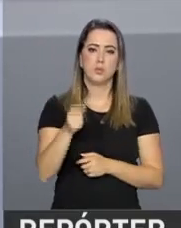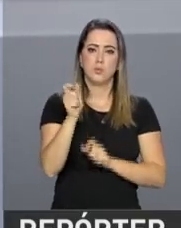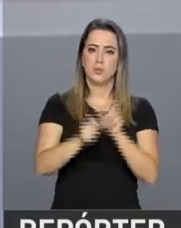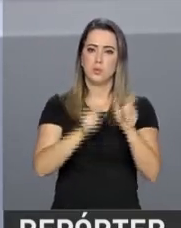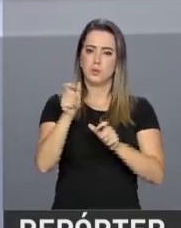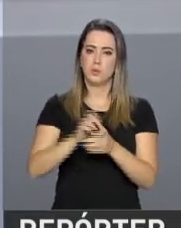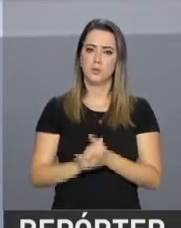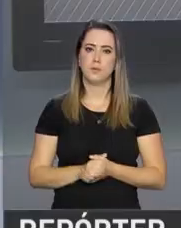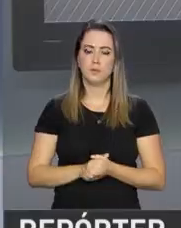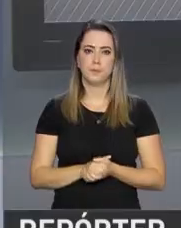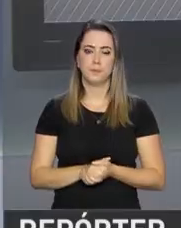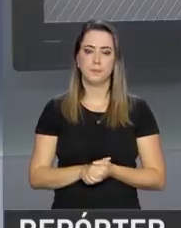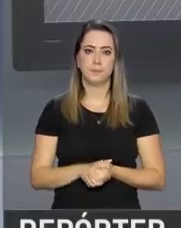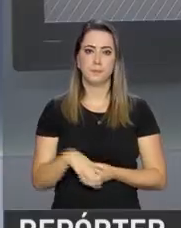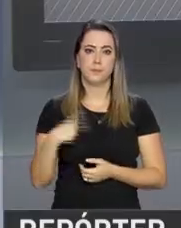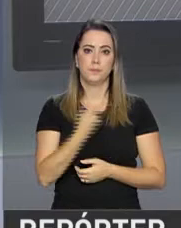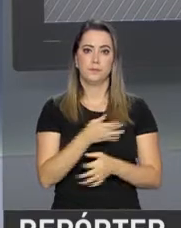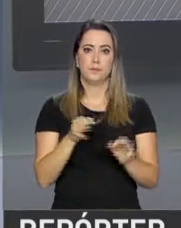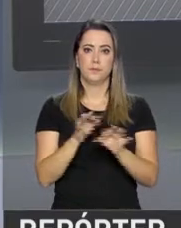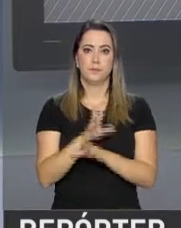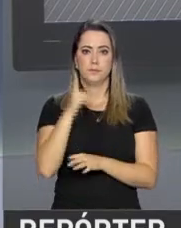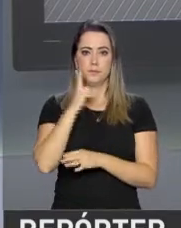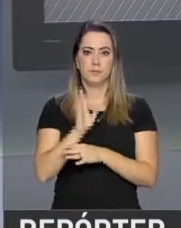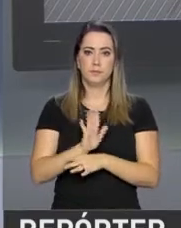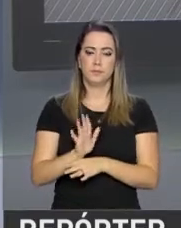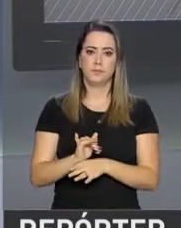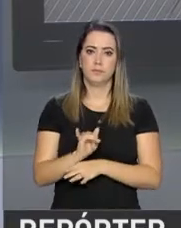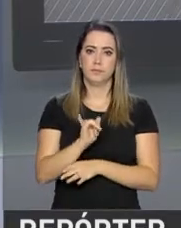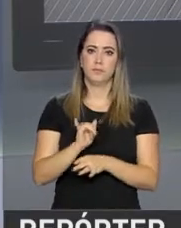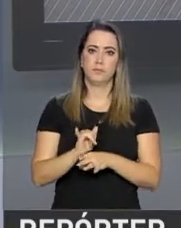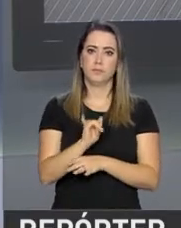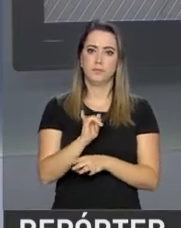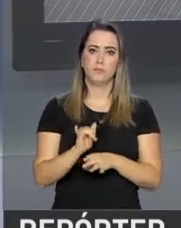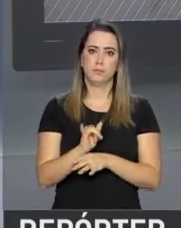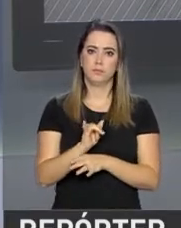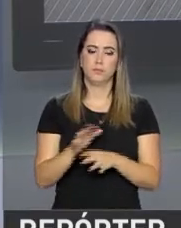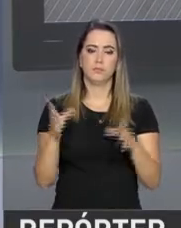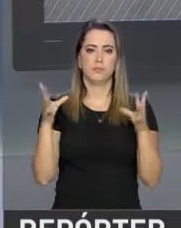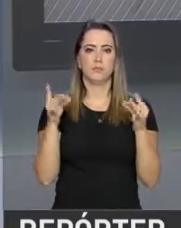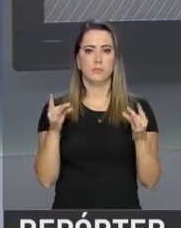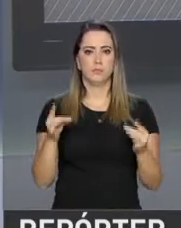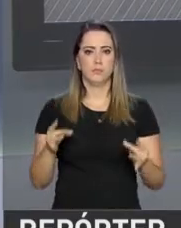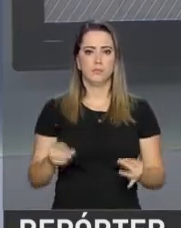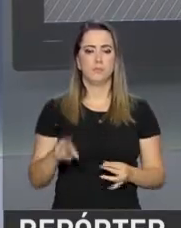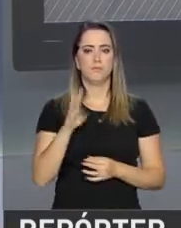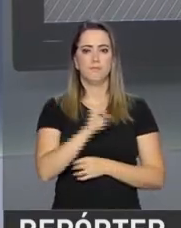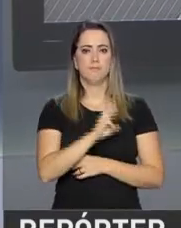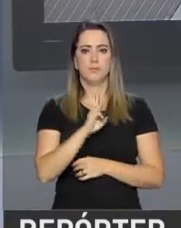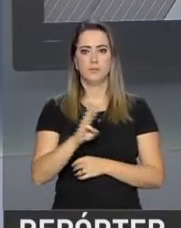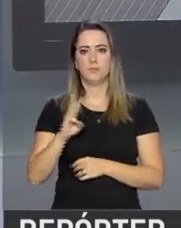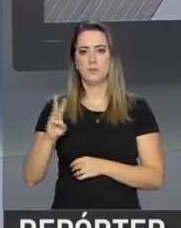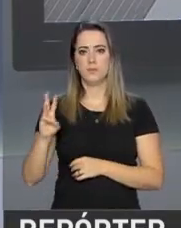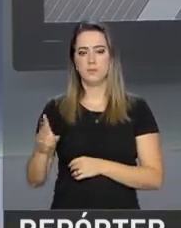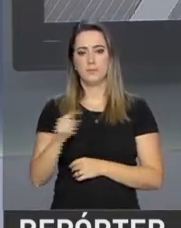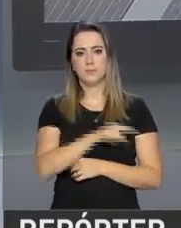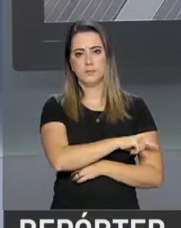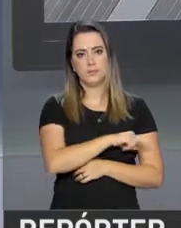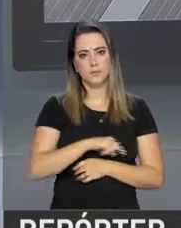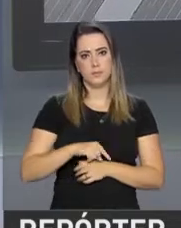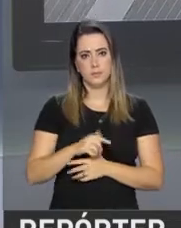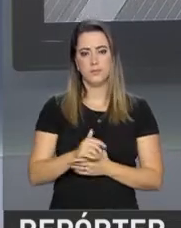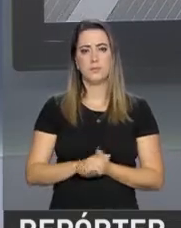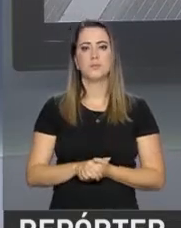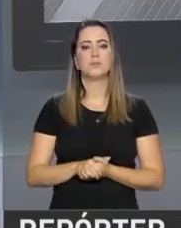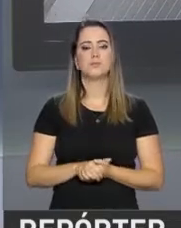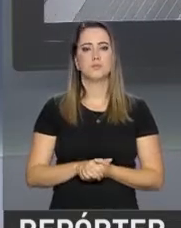pacientes nós ficamos por aqui você pode rever as reportagens no youtube e toda nossa programação também está na página